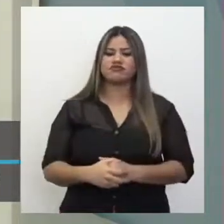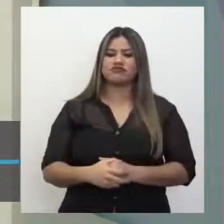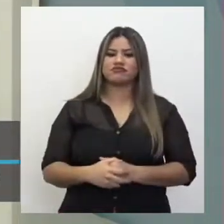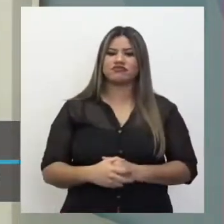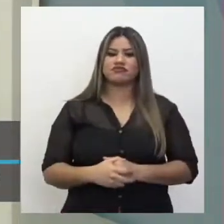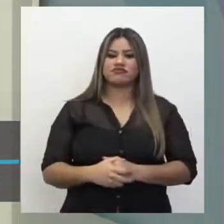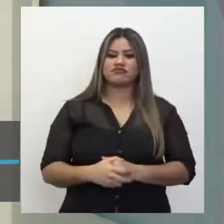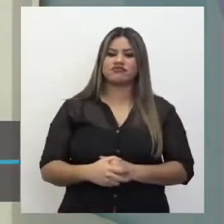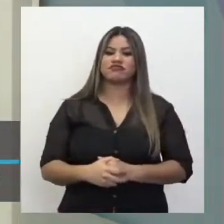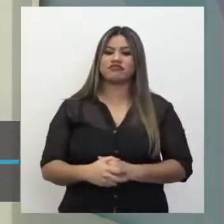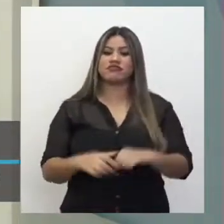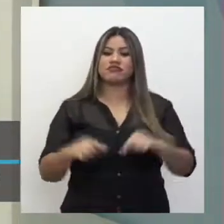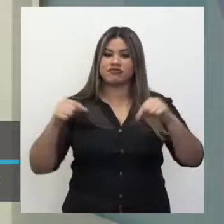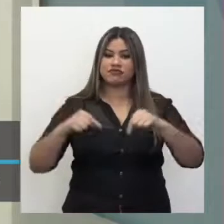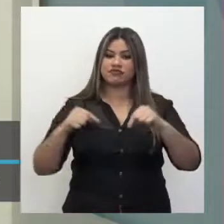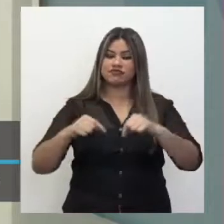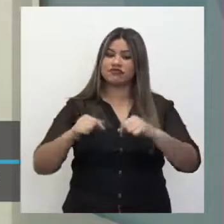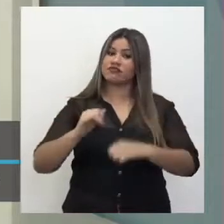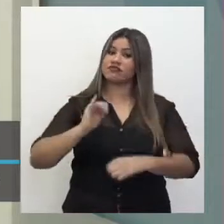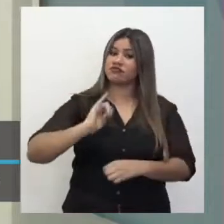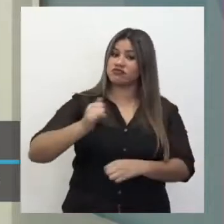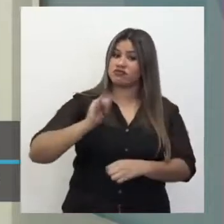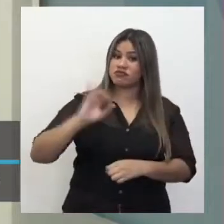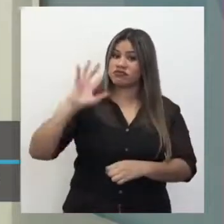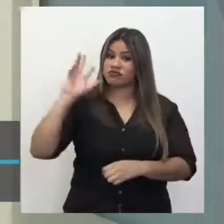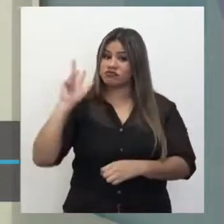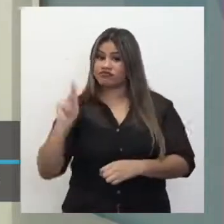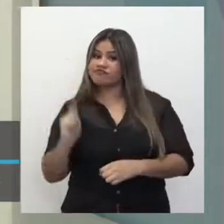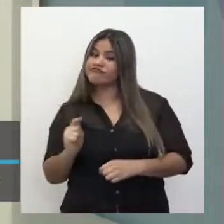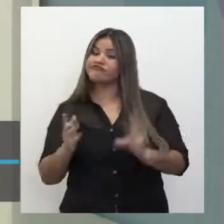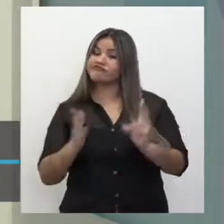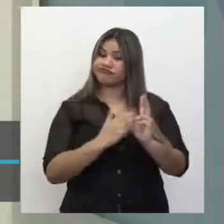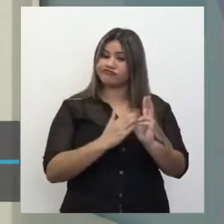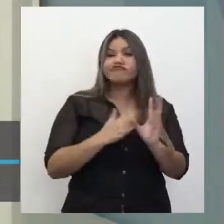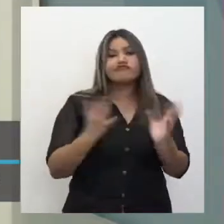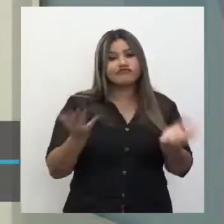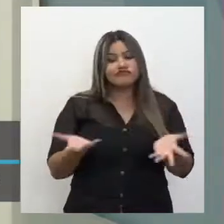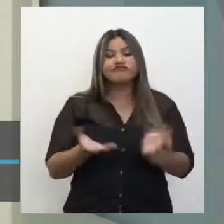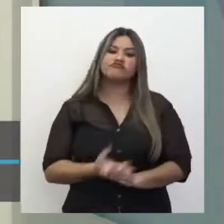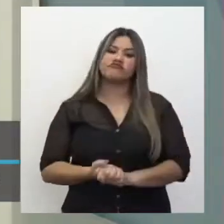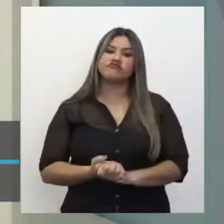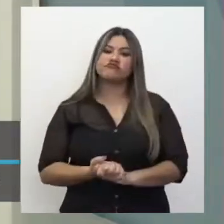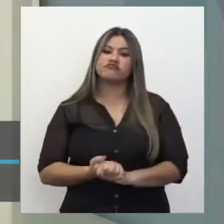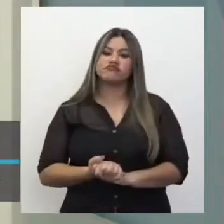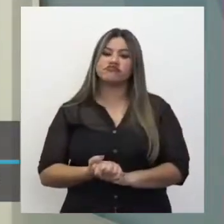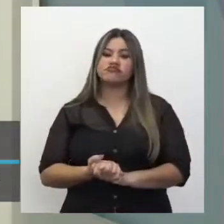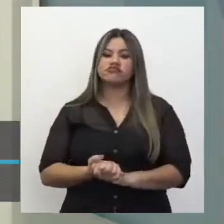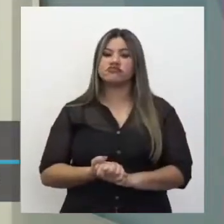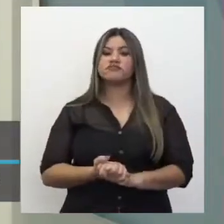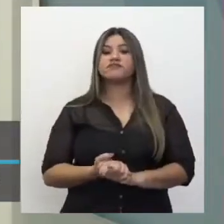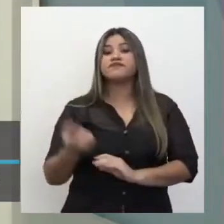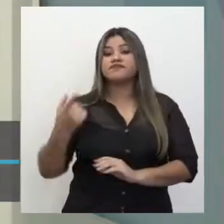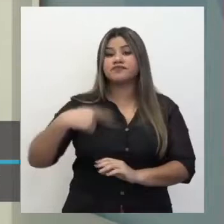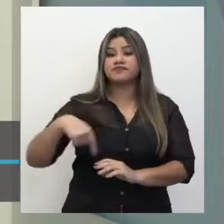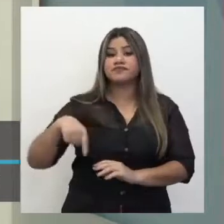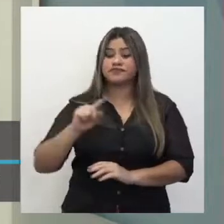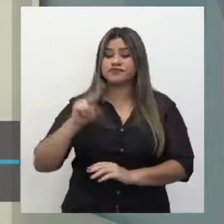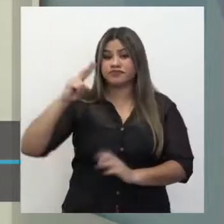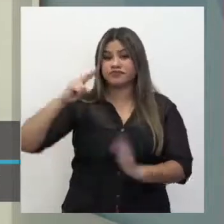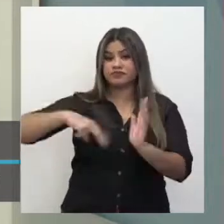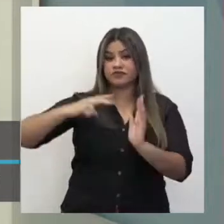pra gente isso como conto africano e conto indígena. E aí, dentro do que a gente foi ler sobre